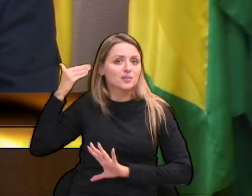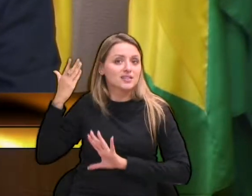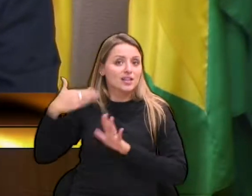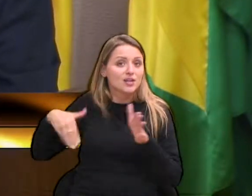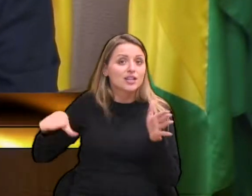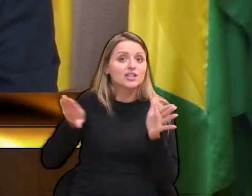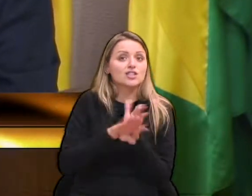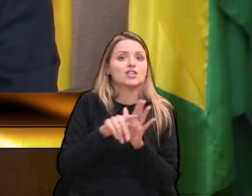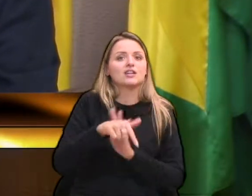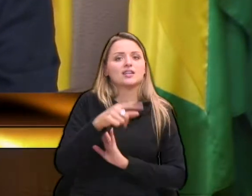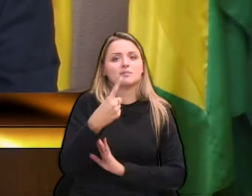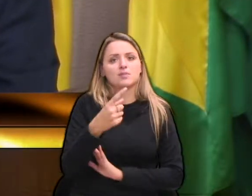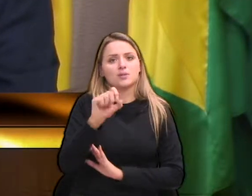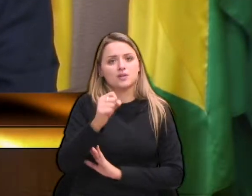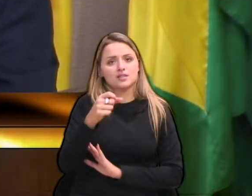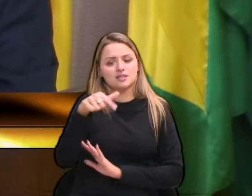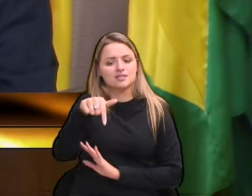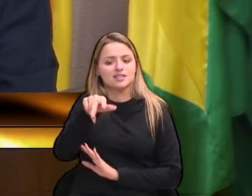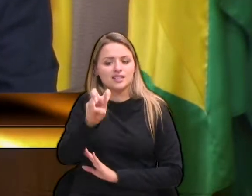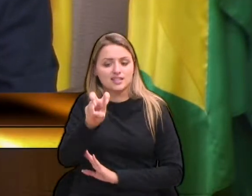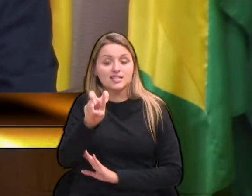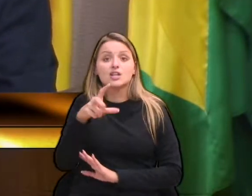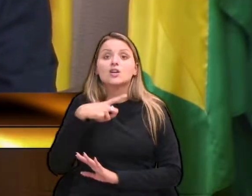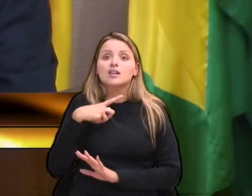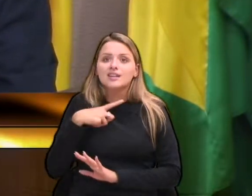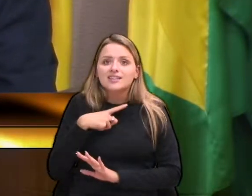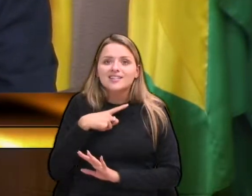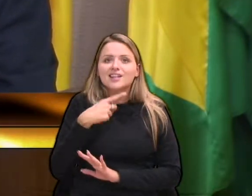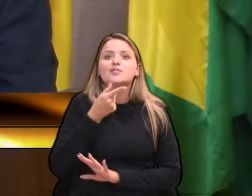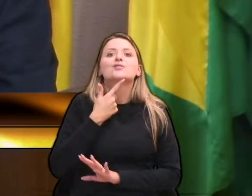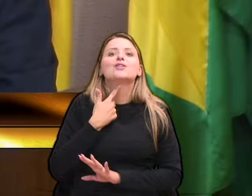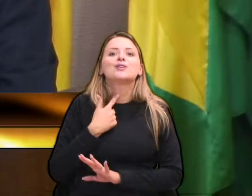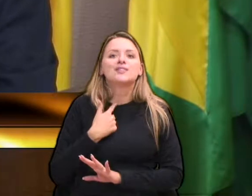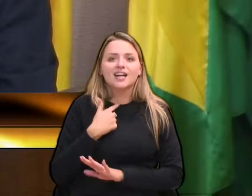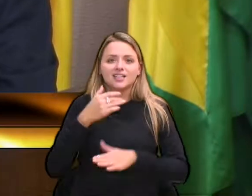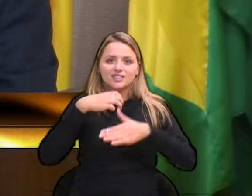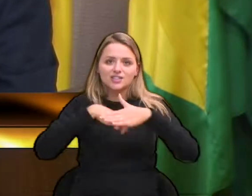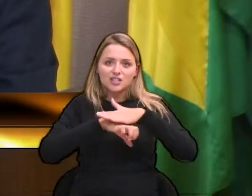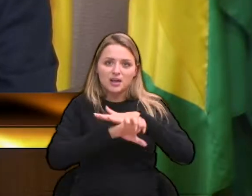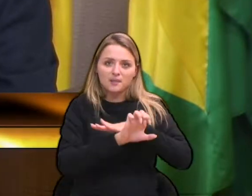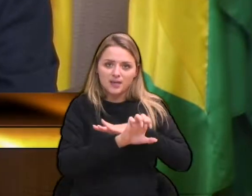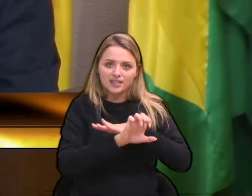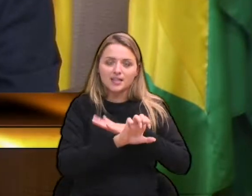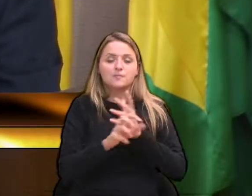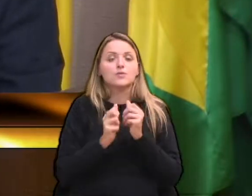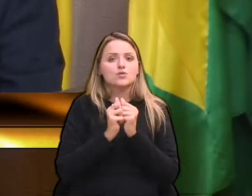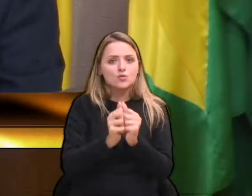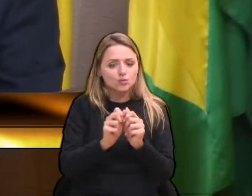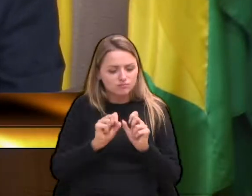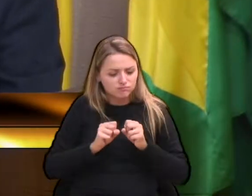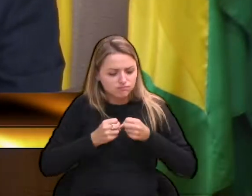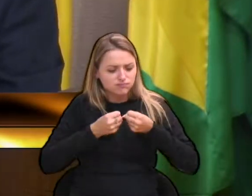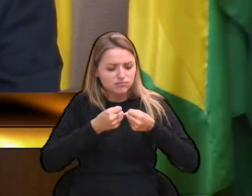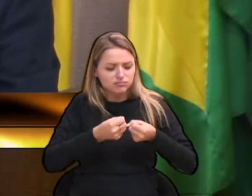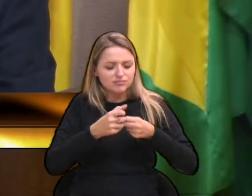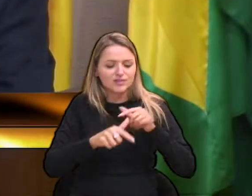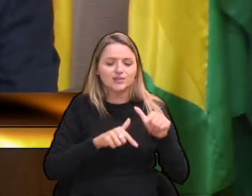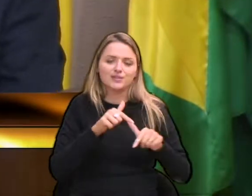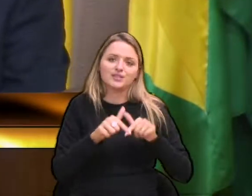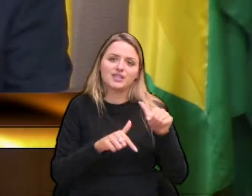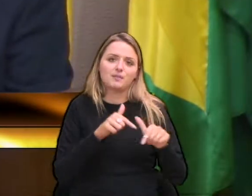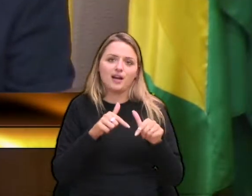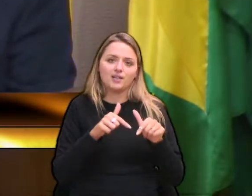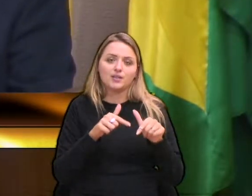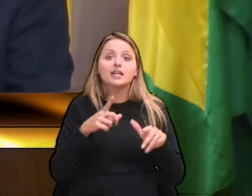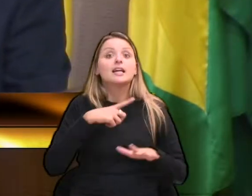aqui em 1875 trazendo o espírito empreendedor com sua força de trabalho, sendo a